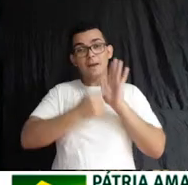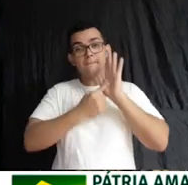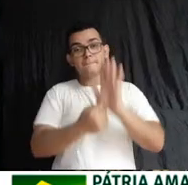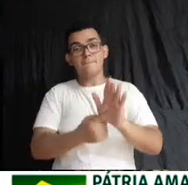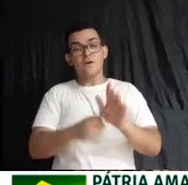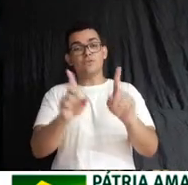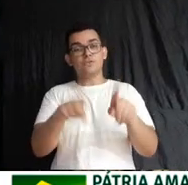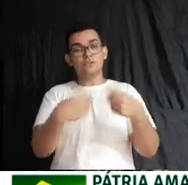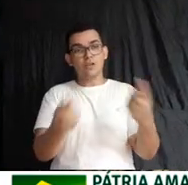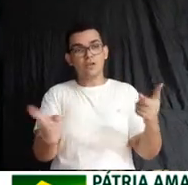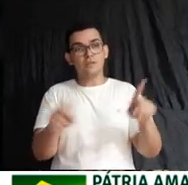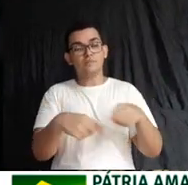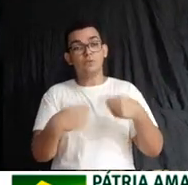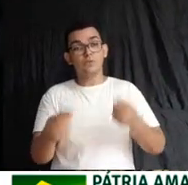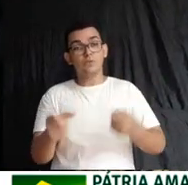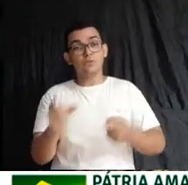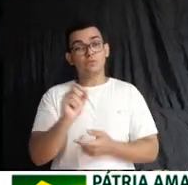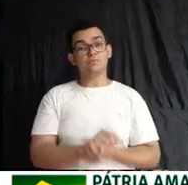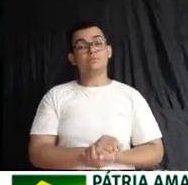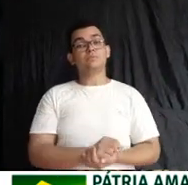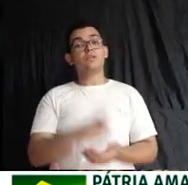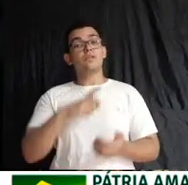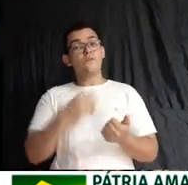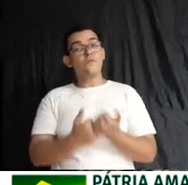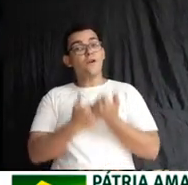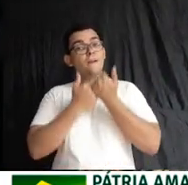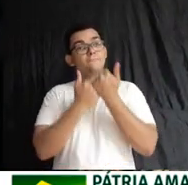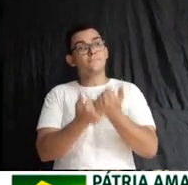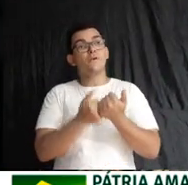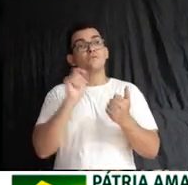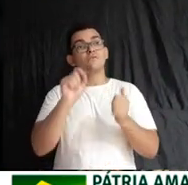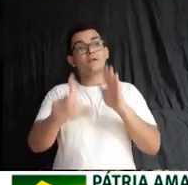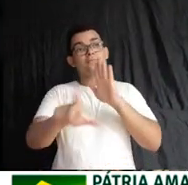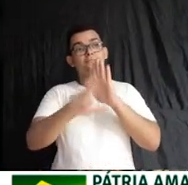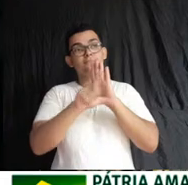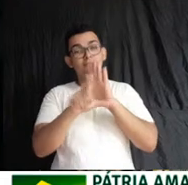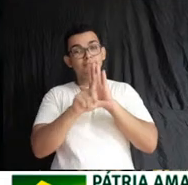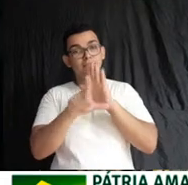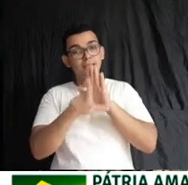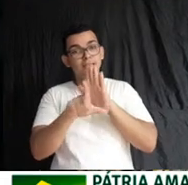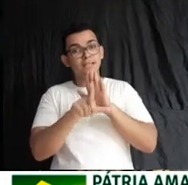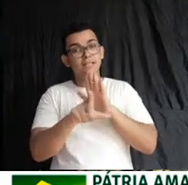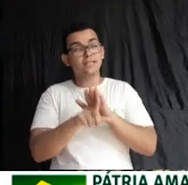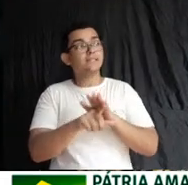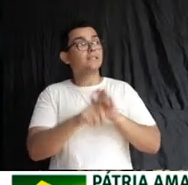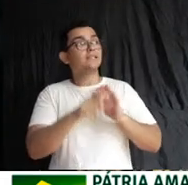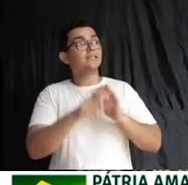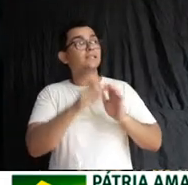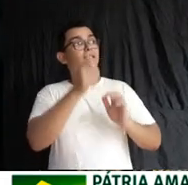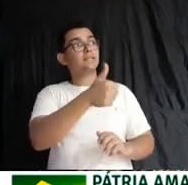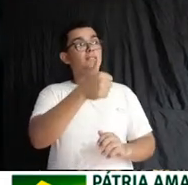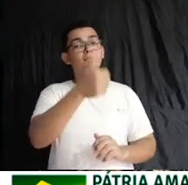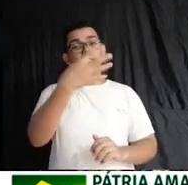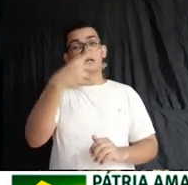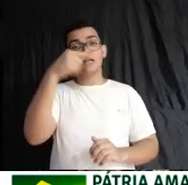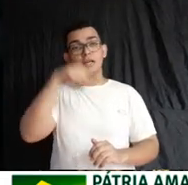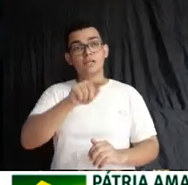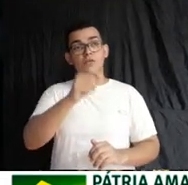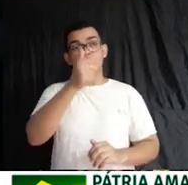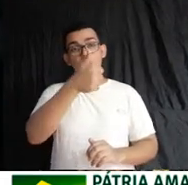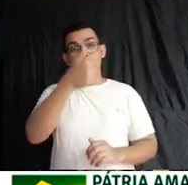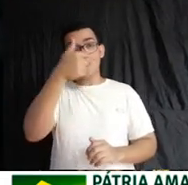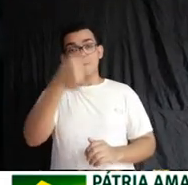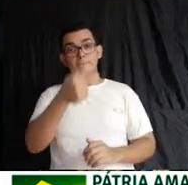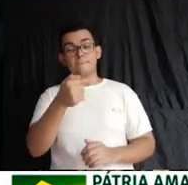É a mostra de músicas custeada com recurso oriundo da Lei Aldir Blanc, da Lei de